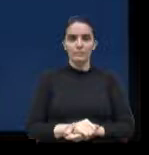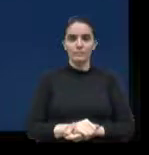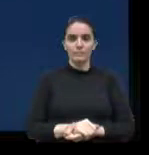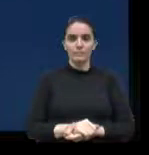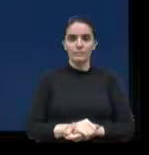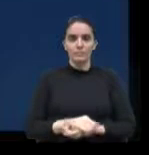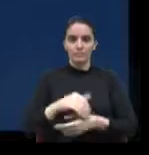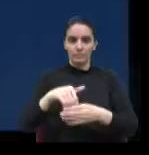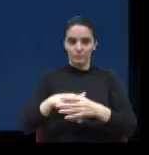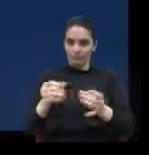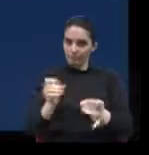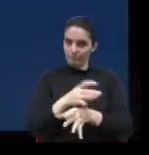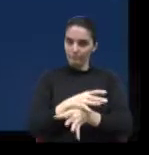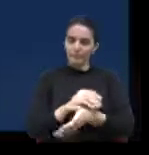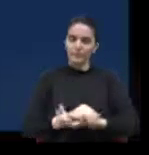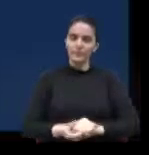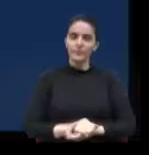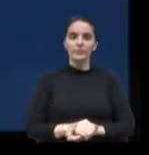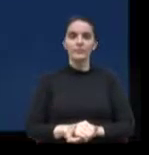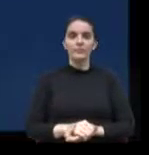Está encerrada a votação.